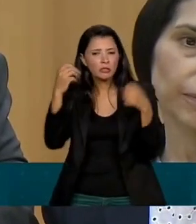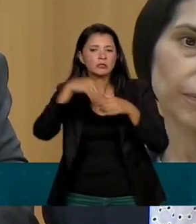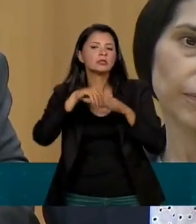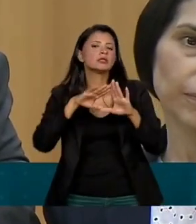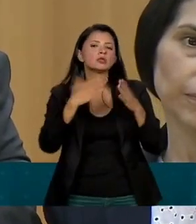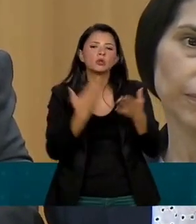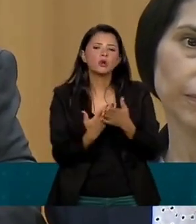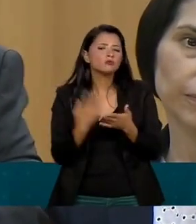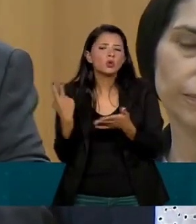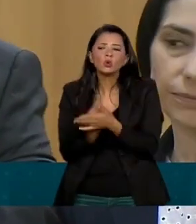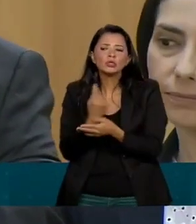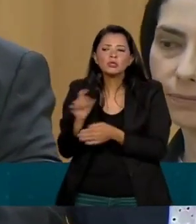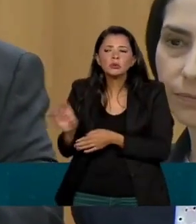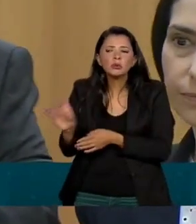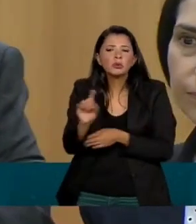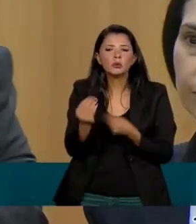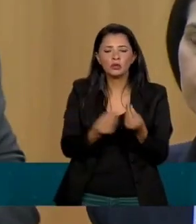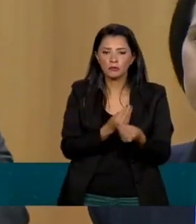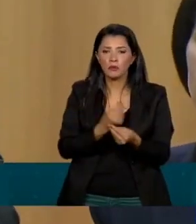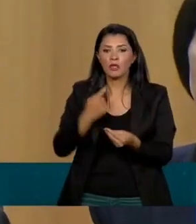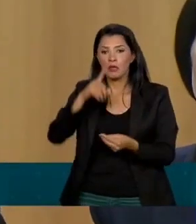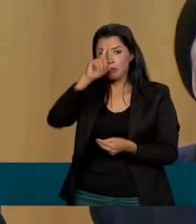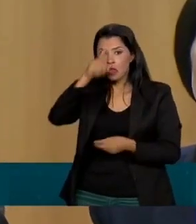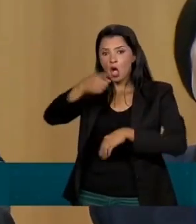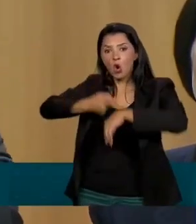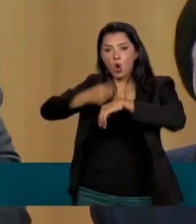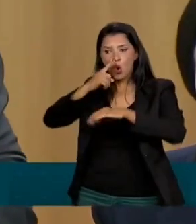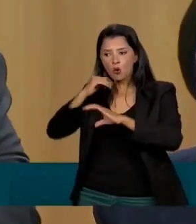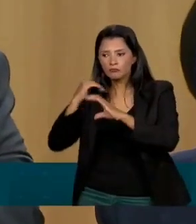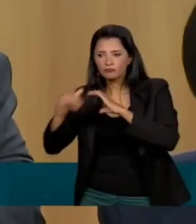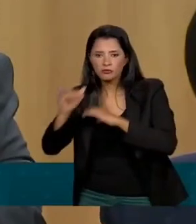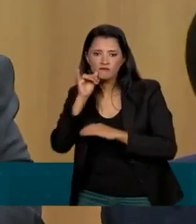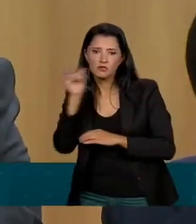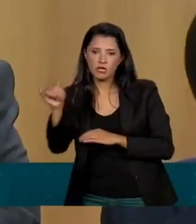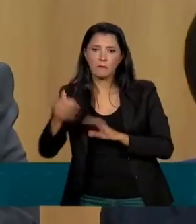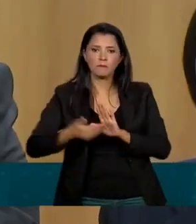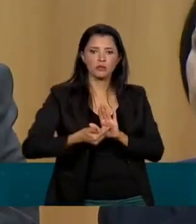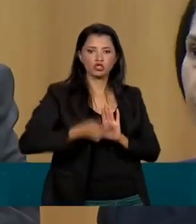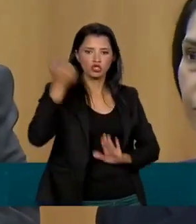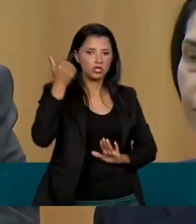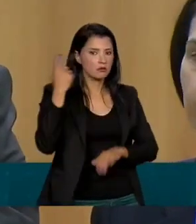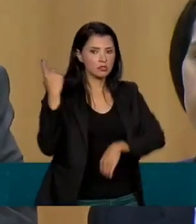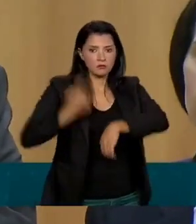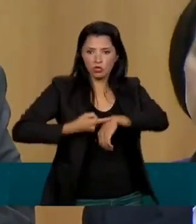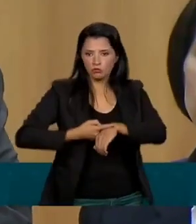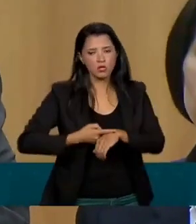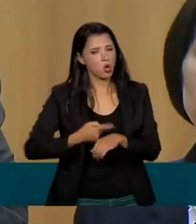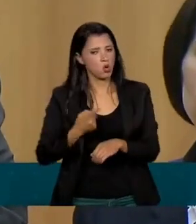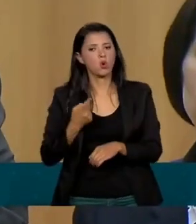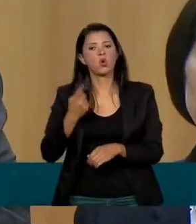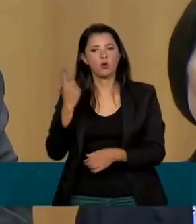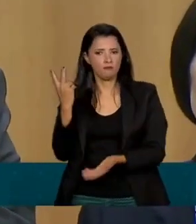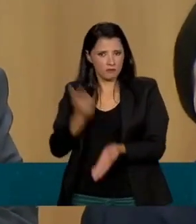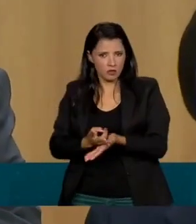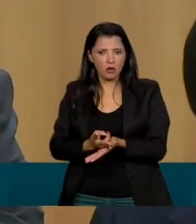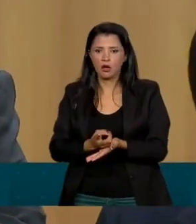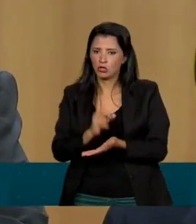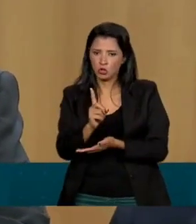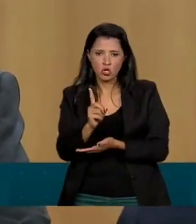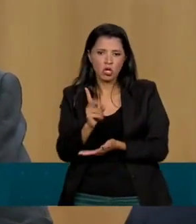acontecer com caso a caso? Nós vamos notificá-los imediatamente para retirar. Imediatamente é imediatamente mesmo, não